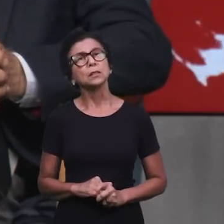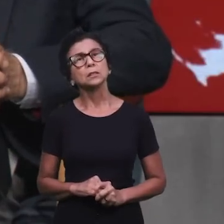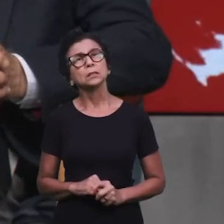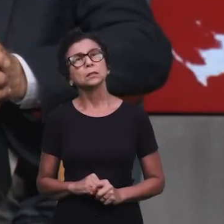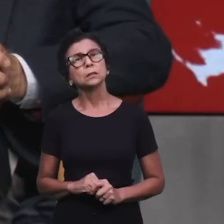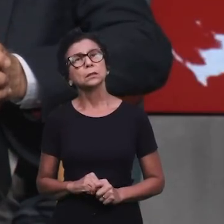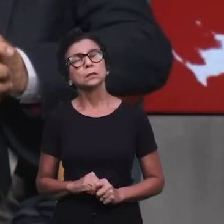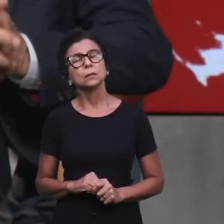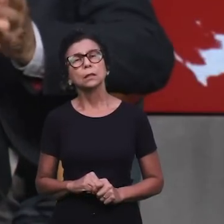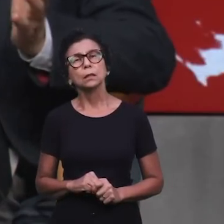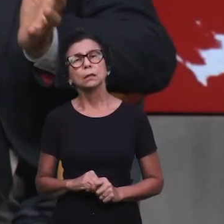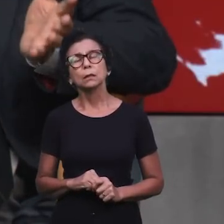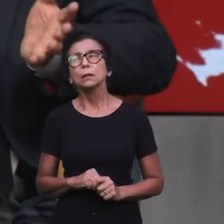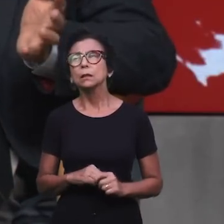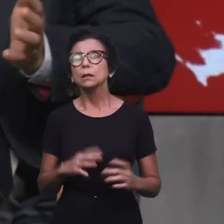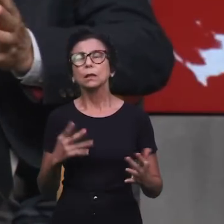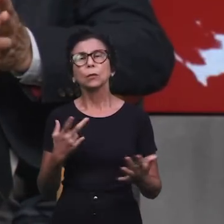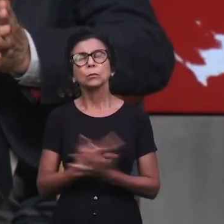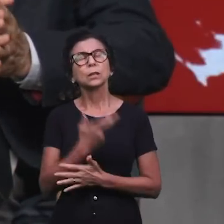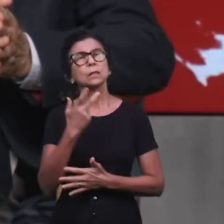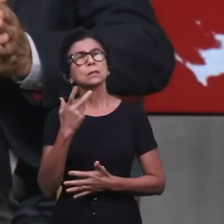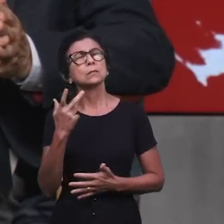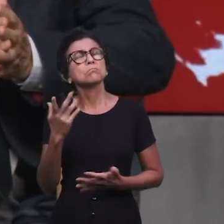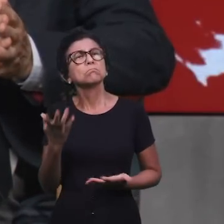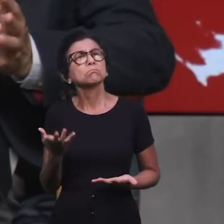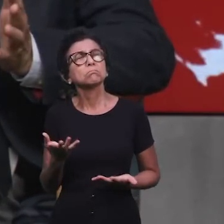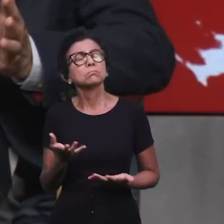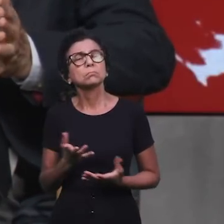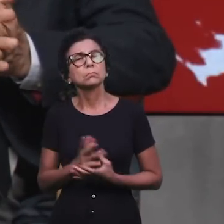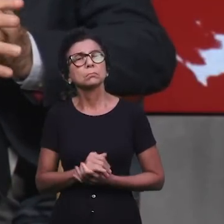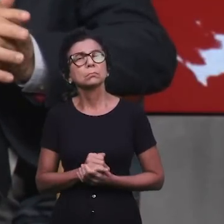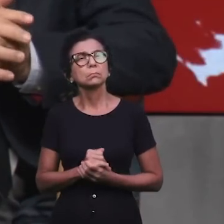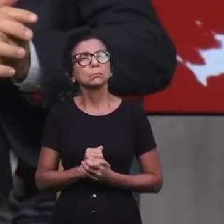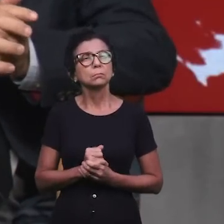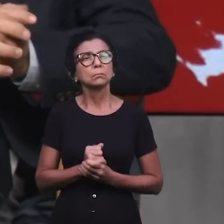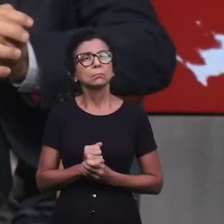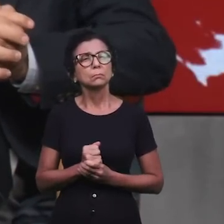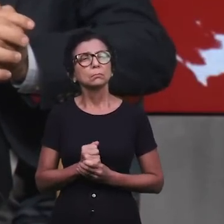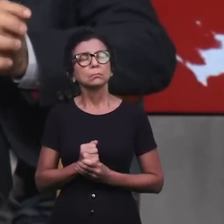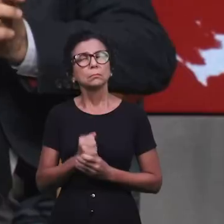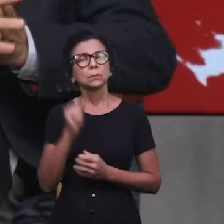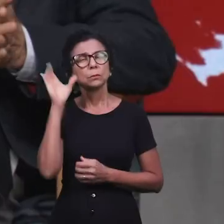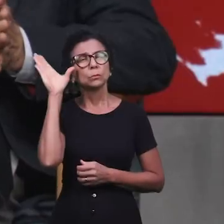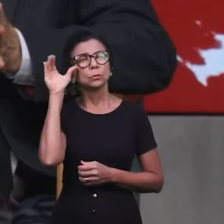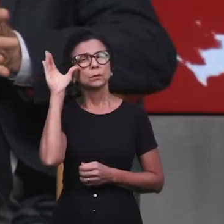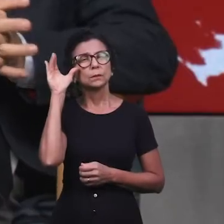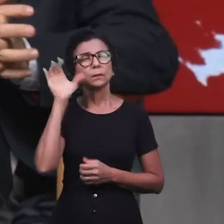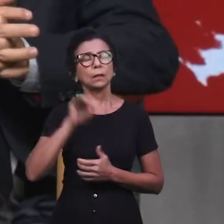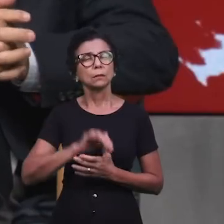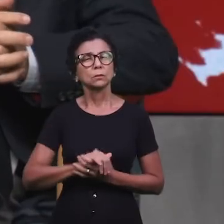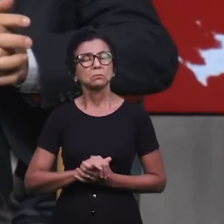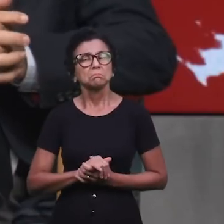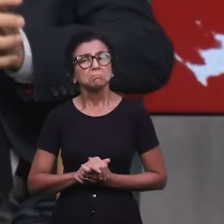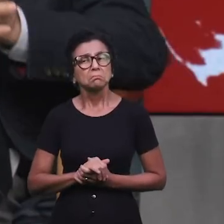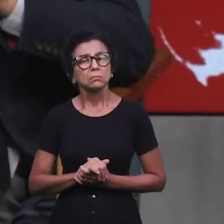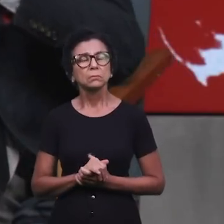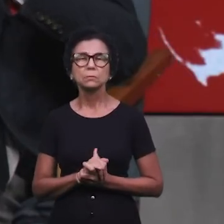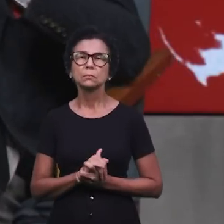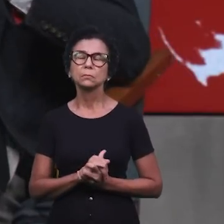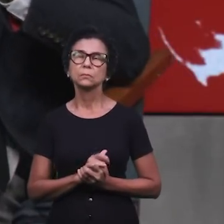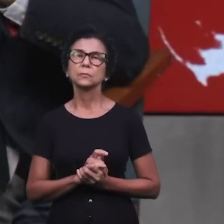fato inusitado, um fato que chama a nossa atenção. Vejam,